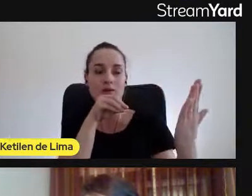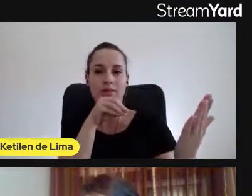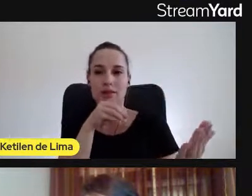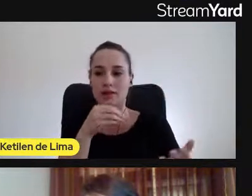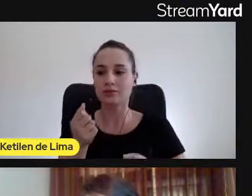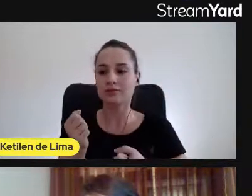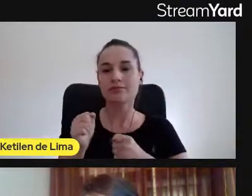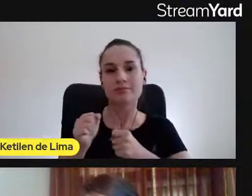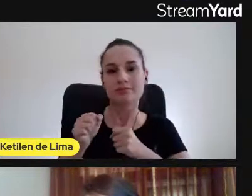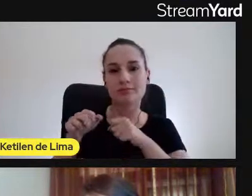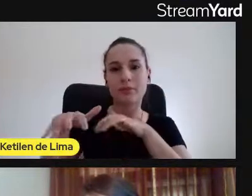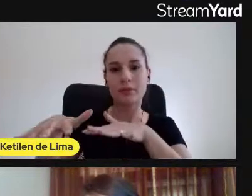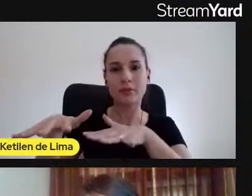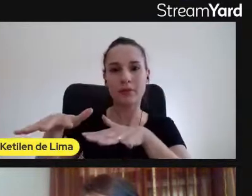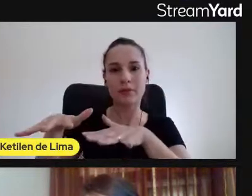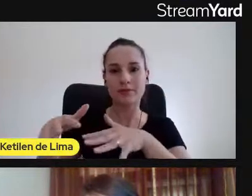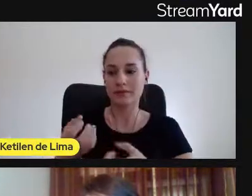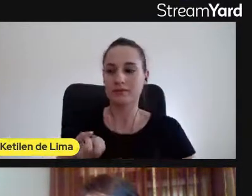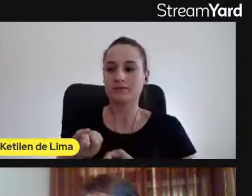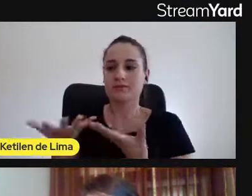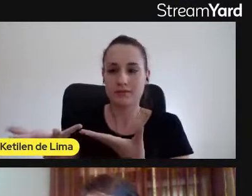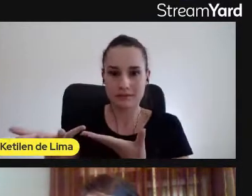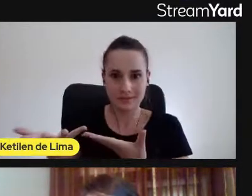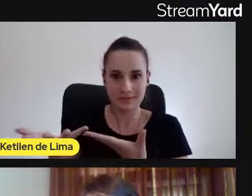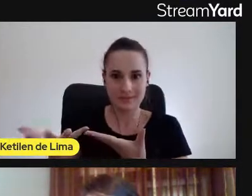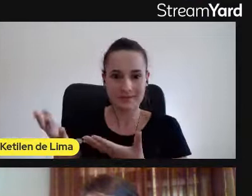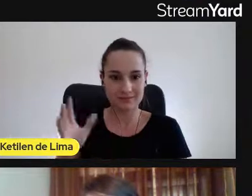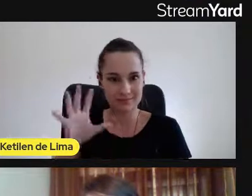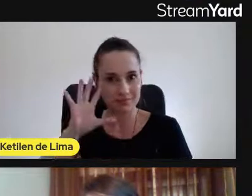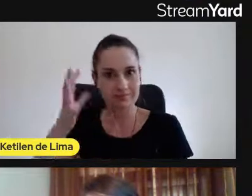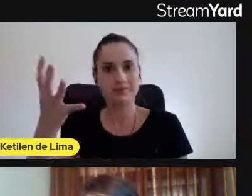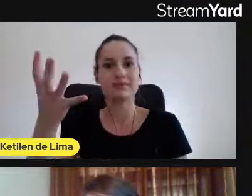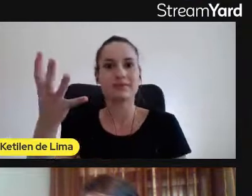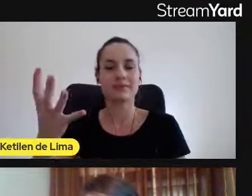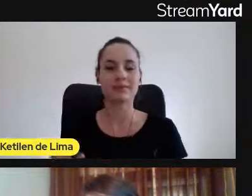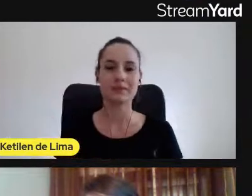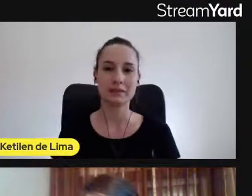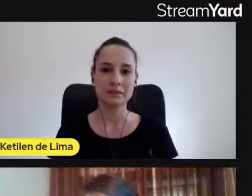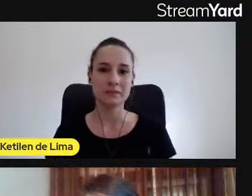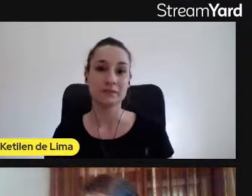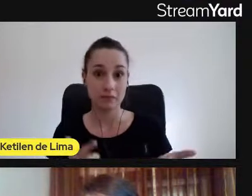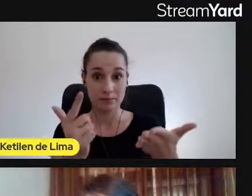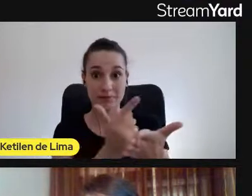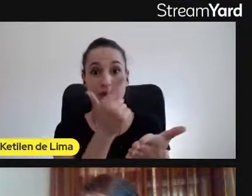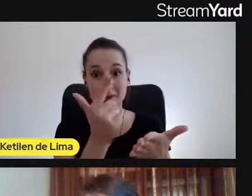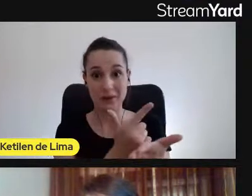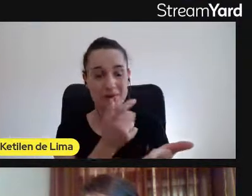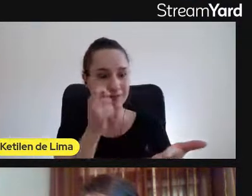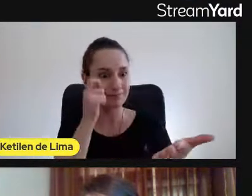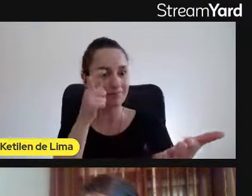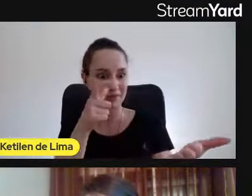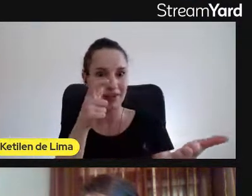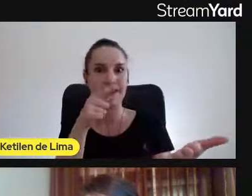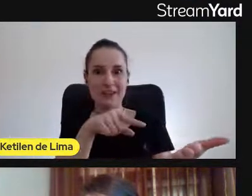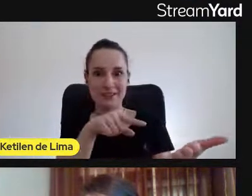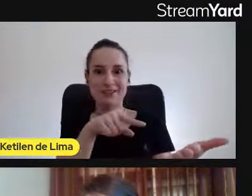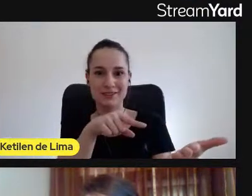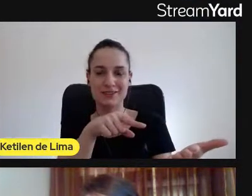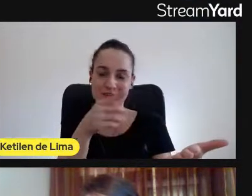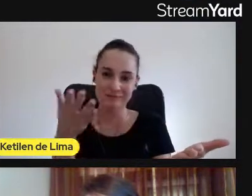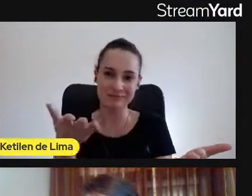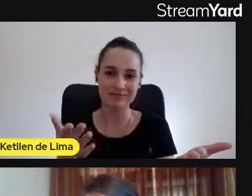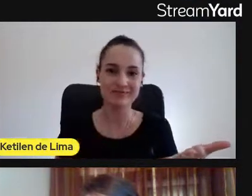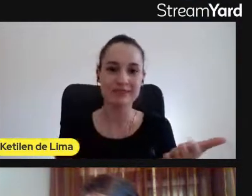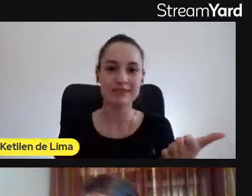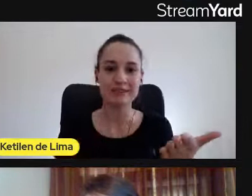chamou atenção muito em relação a isso, né? E como que a gente vai se ver e como